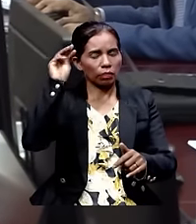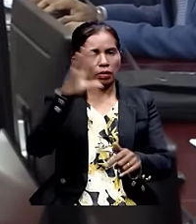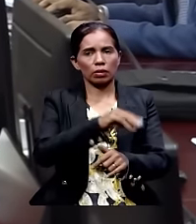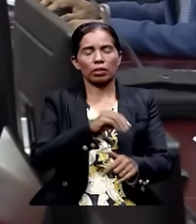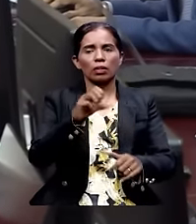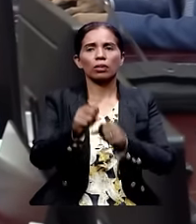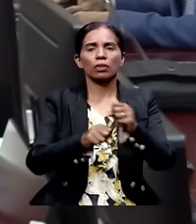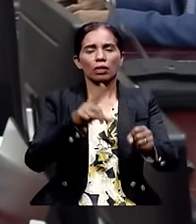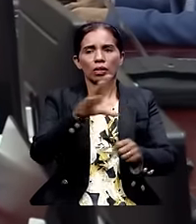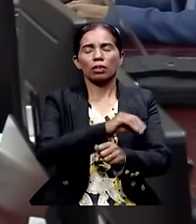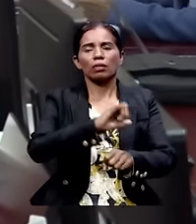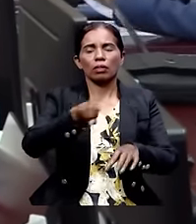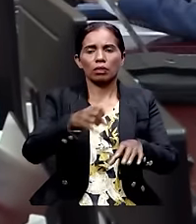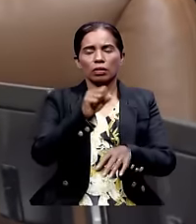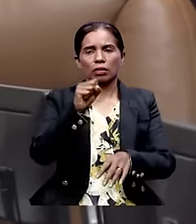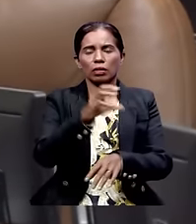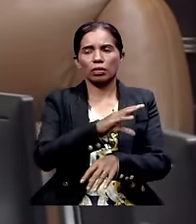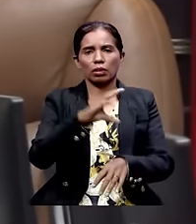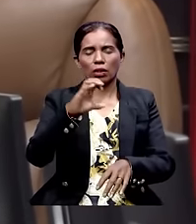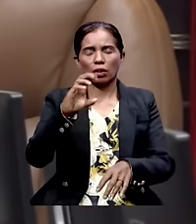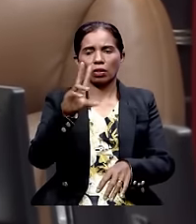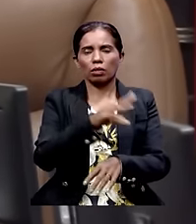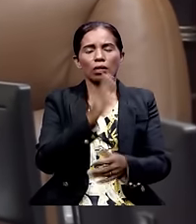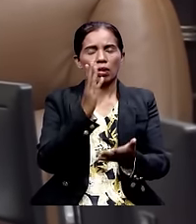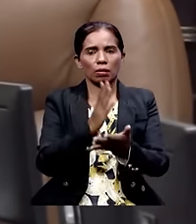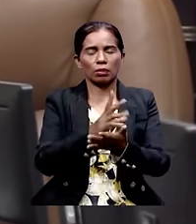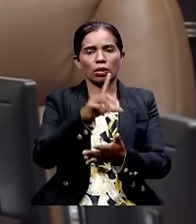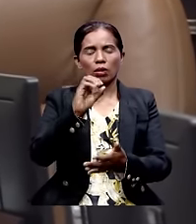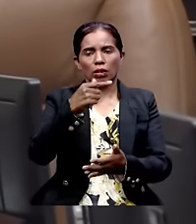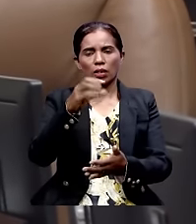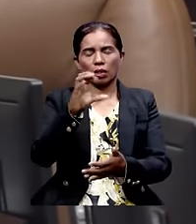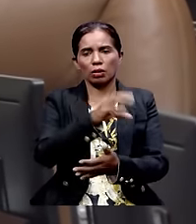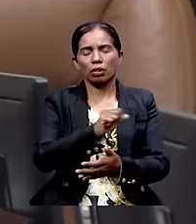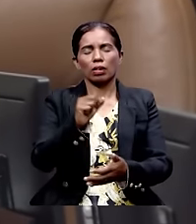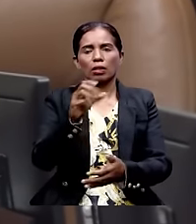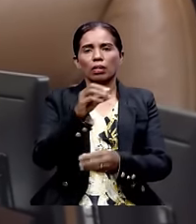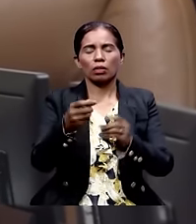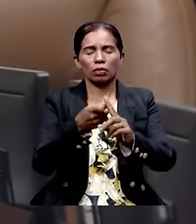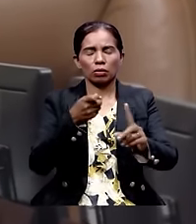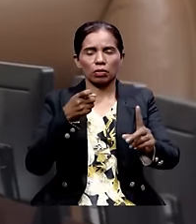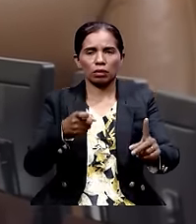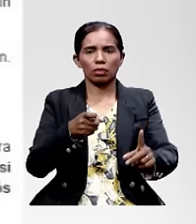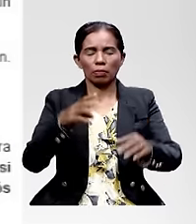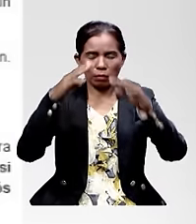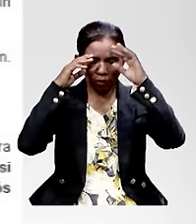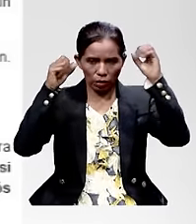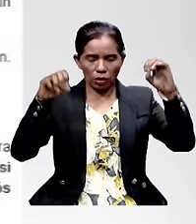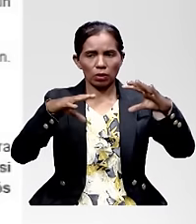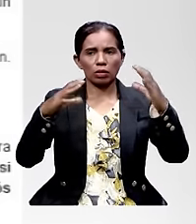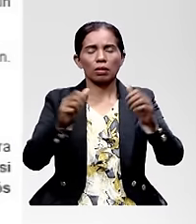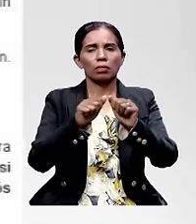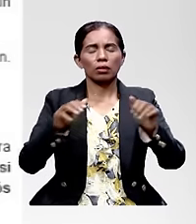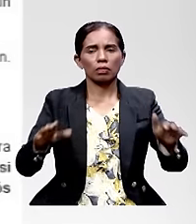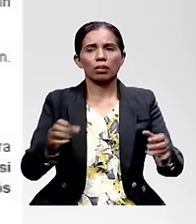Solidariedade Social no Inclusão, Seu Brites, com a exoneração Longuinhos Armando Leite, o cargo Presidente Conselho Administração